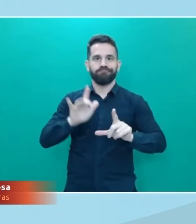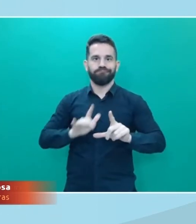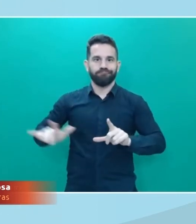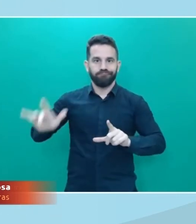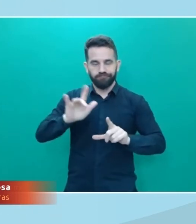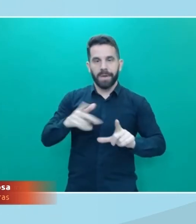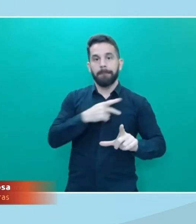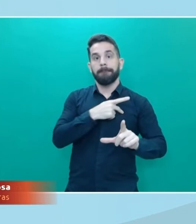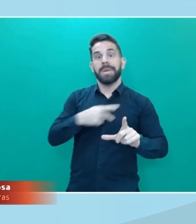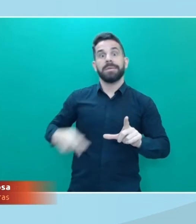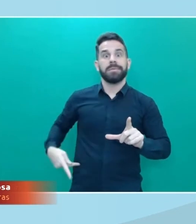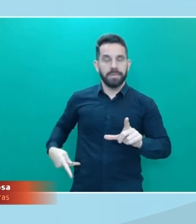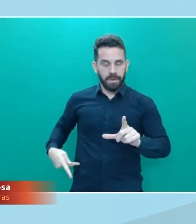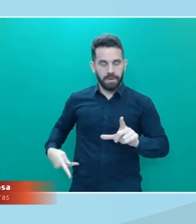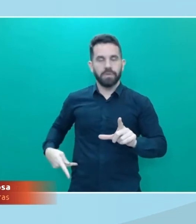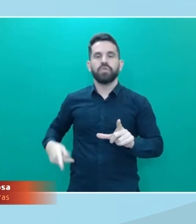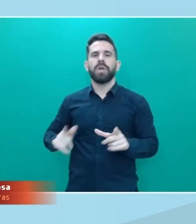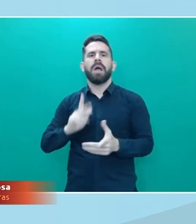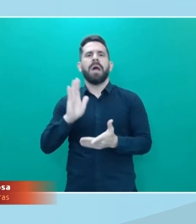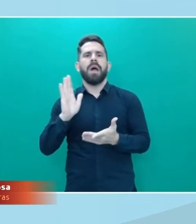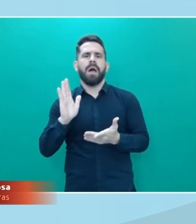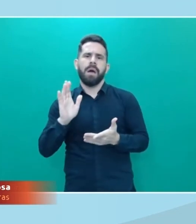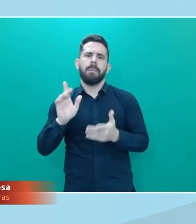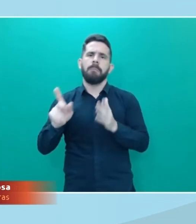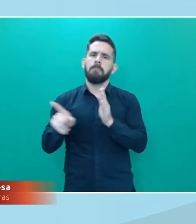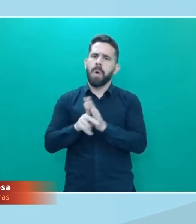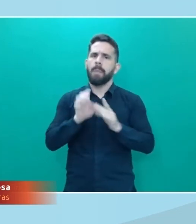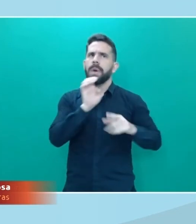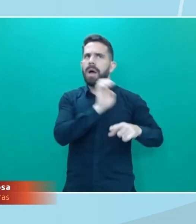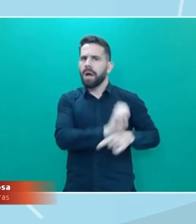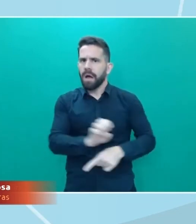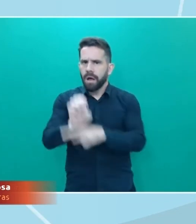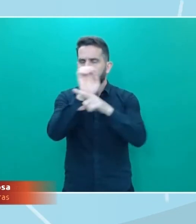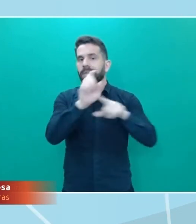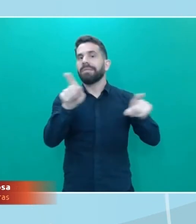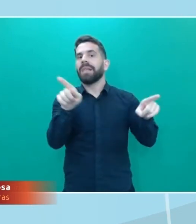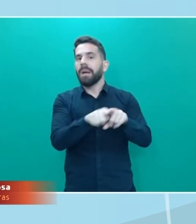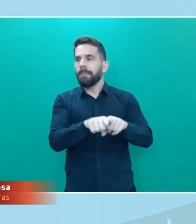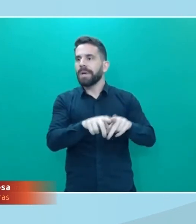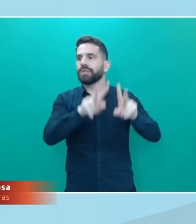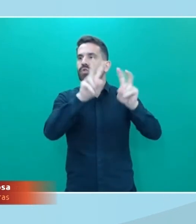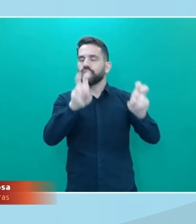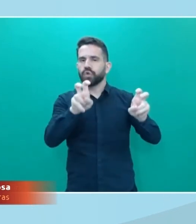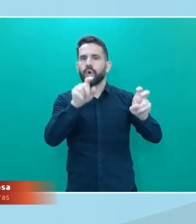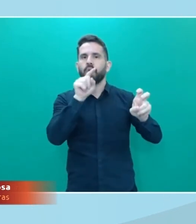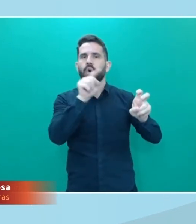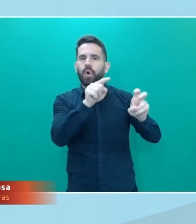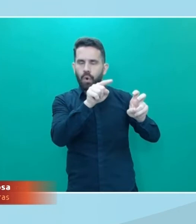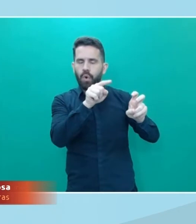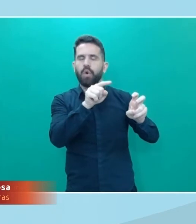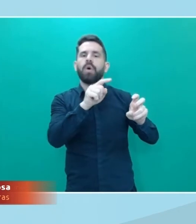para alguns estados também há segundo turno, né, para eleição para